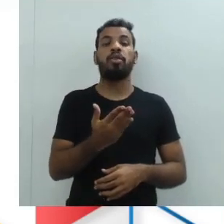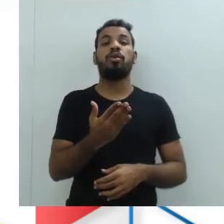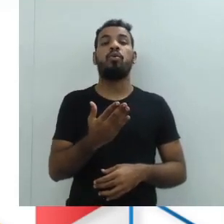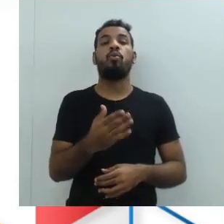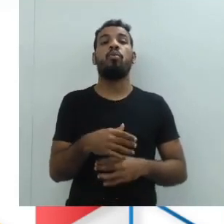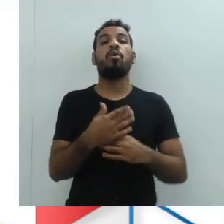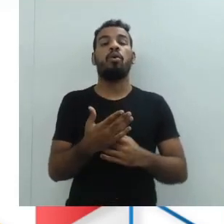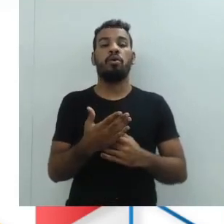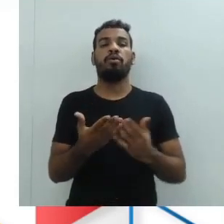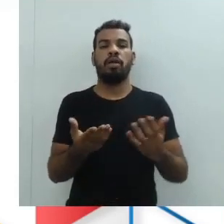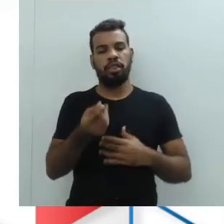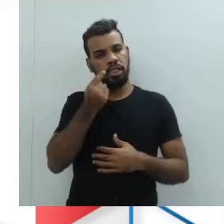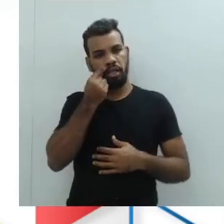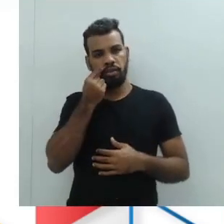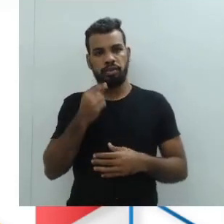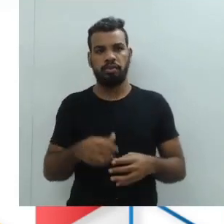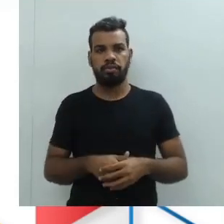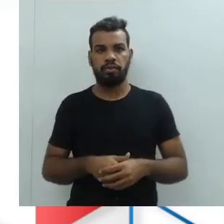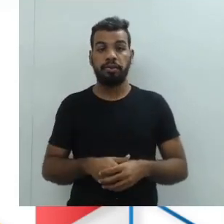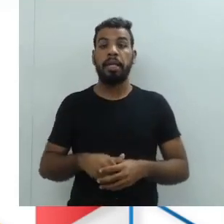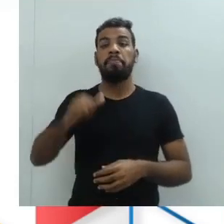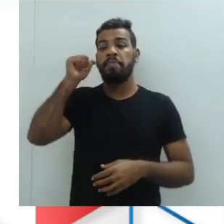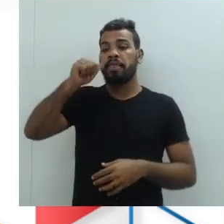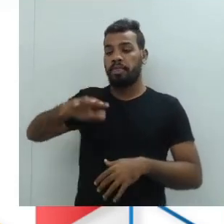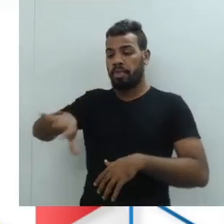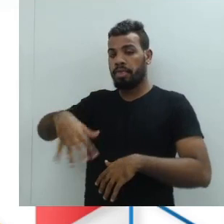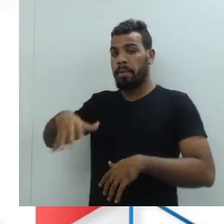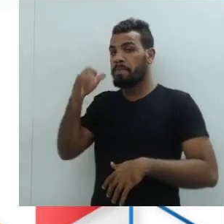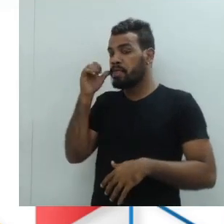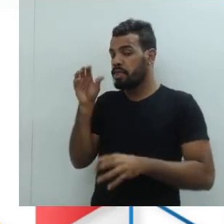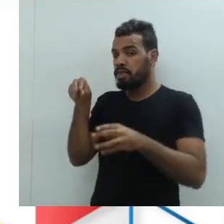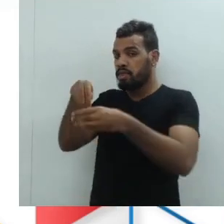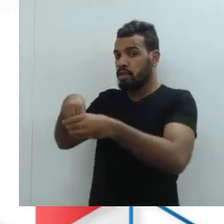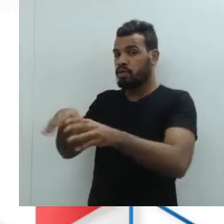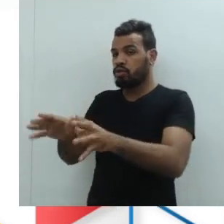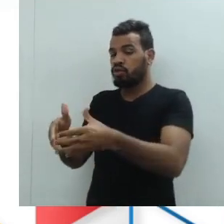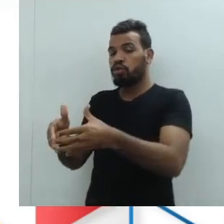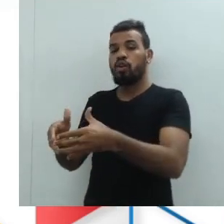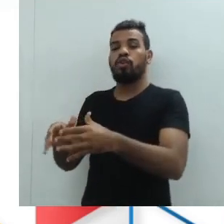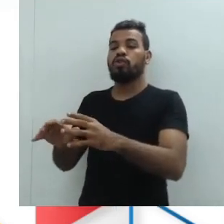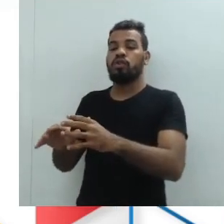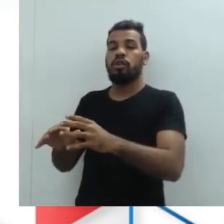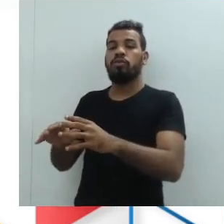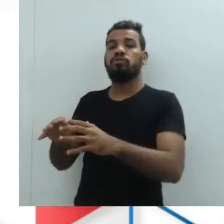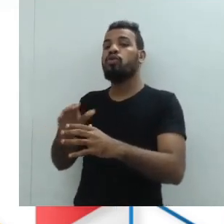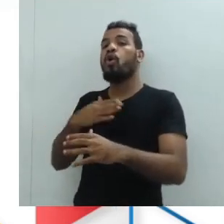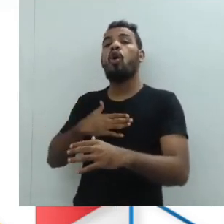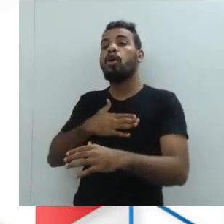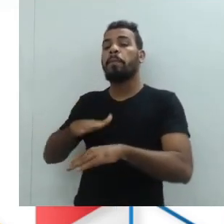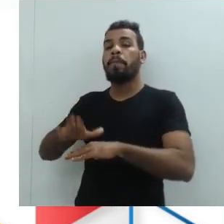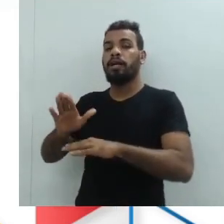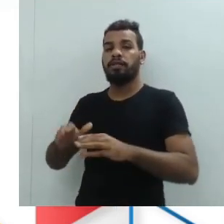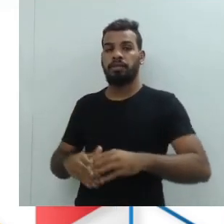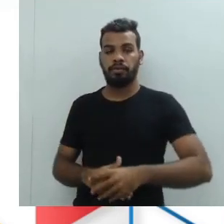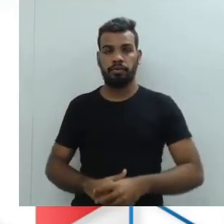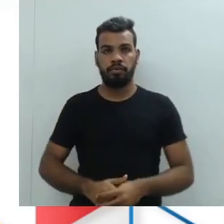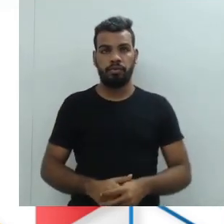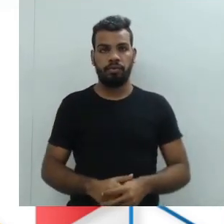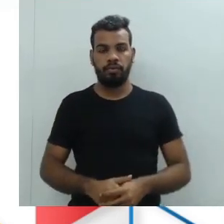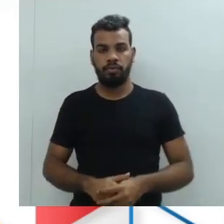Então, o time do Náutico. E entre as meninas, e quem ganhou? Vamos voltar de novo. Entre as